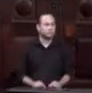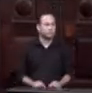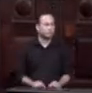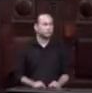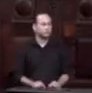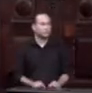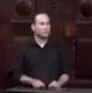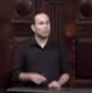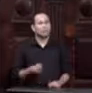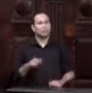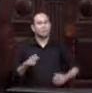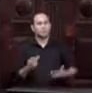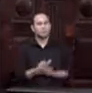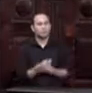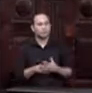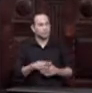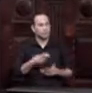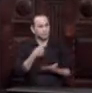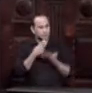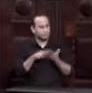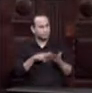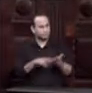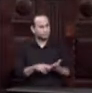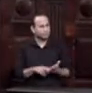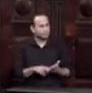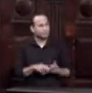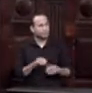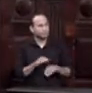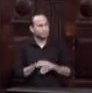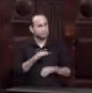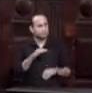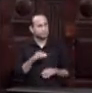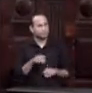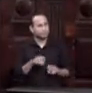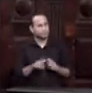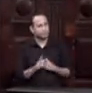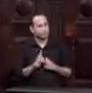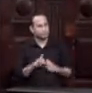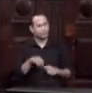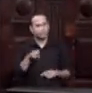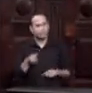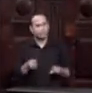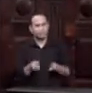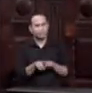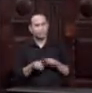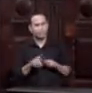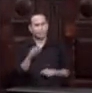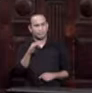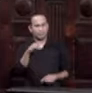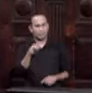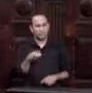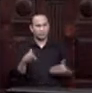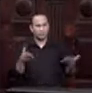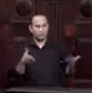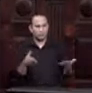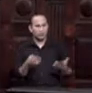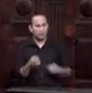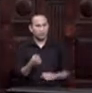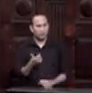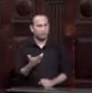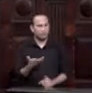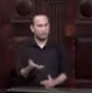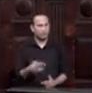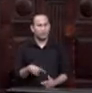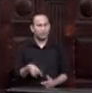assim na mensagem do aumento da alíquota previdenciária e é assim novamente em relação ao teto de gasto. Agora há pouco rejeitamos o destaque